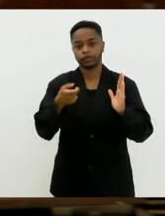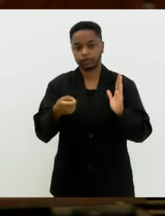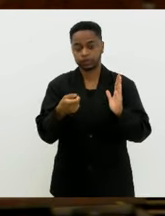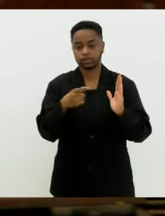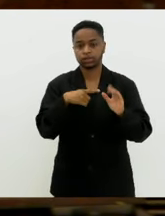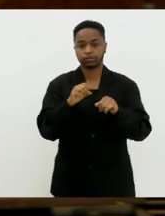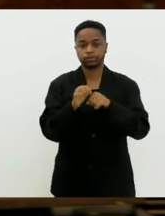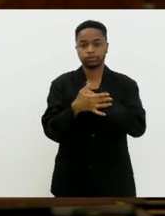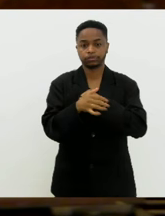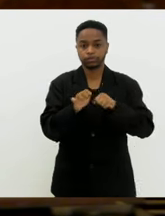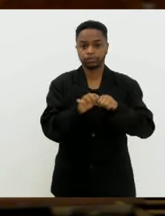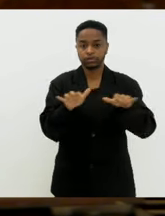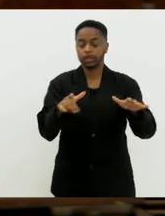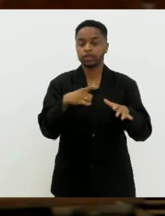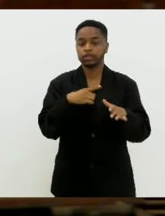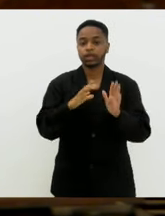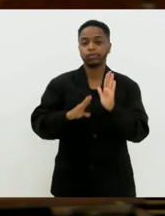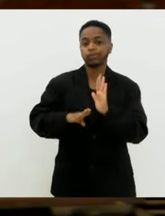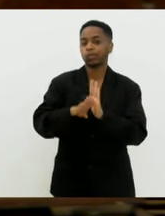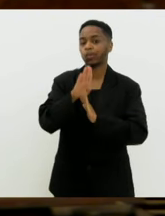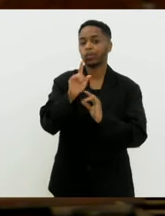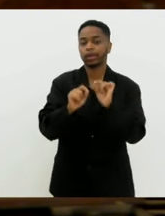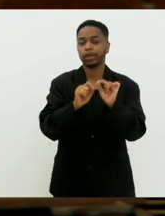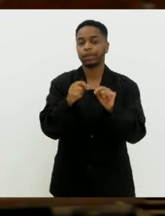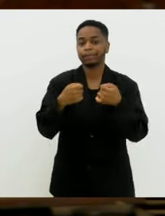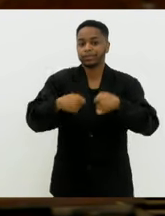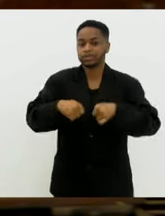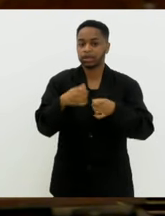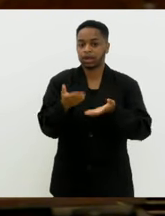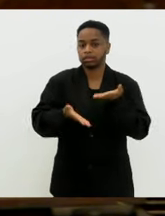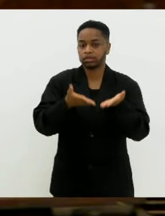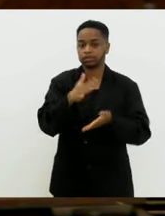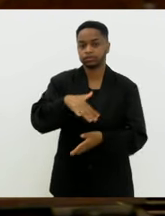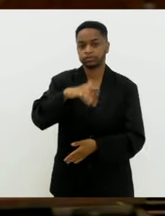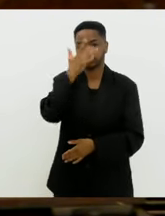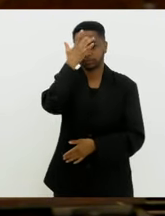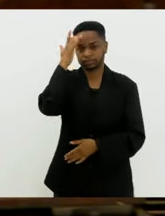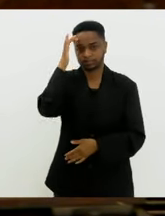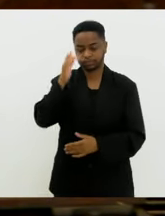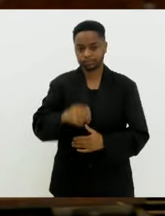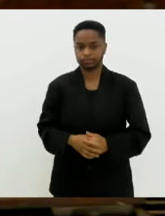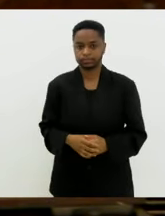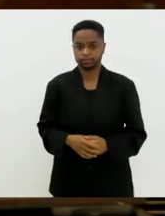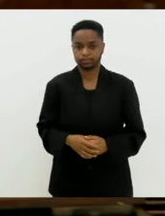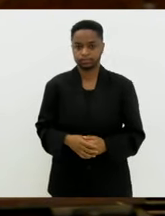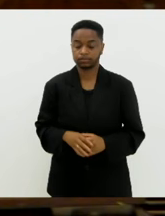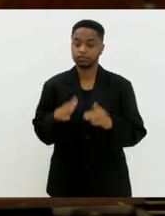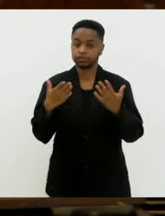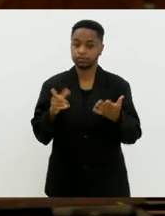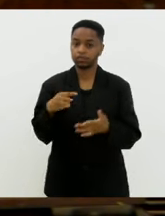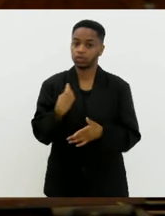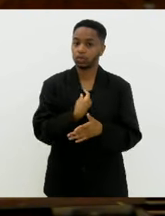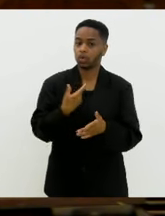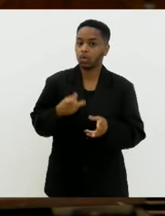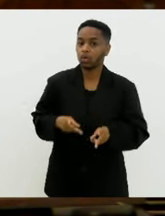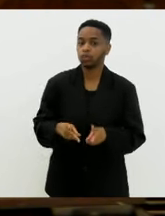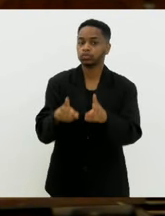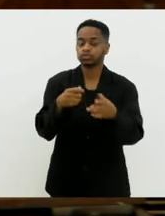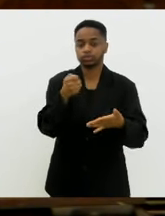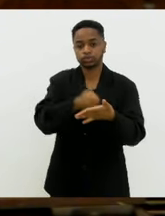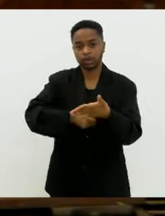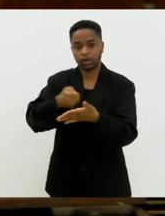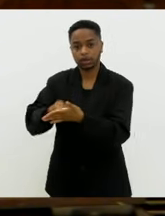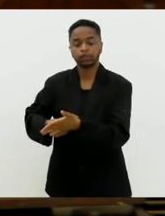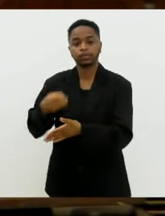um crescimento enorme na demanda de atendimentos no campo da saúde mental. A gente vai continuar na luta para que os